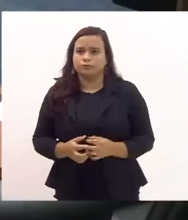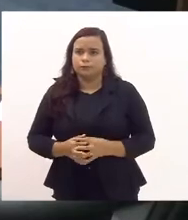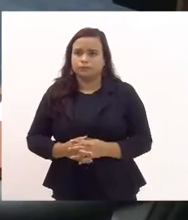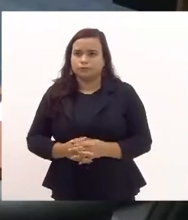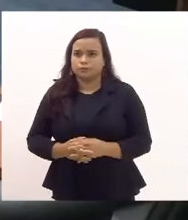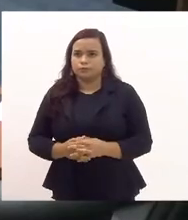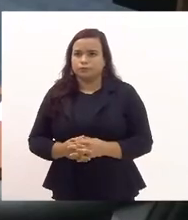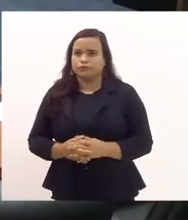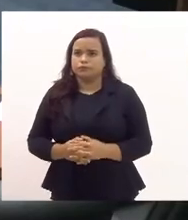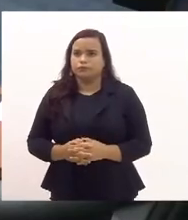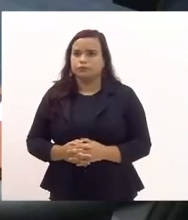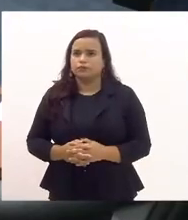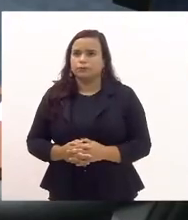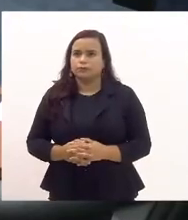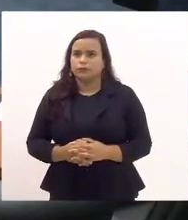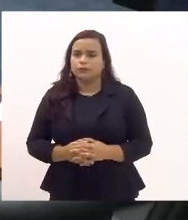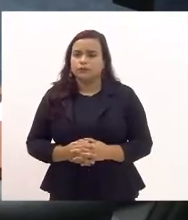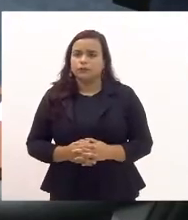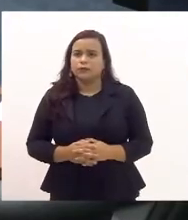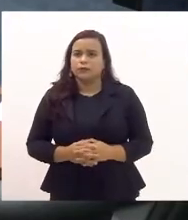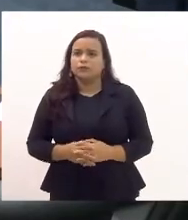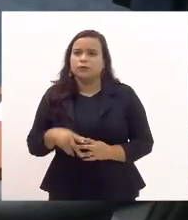E aí